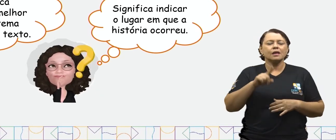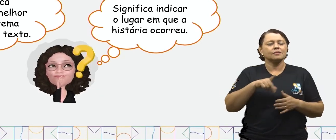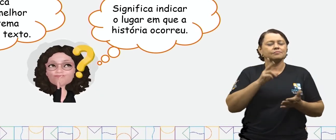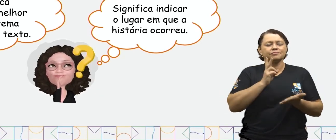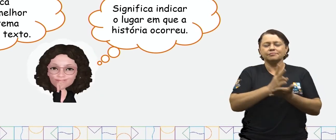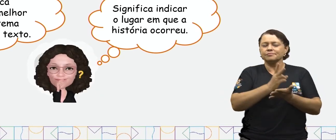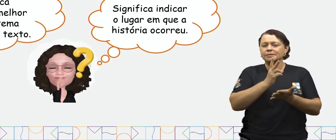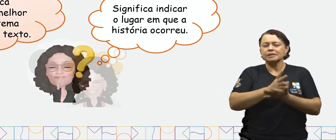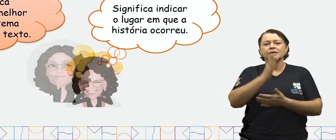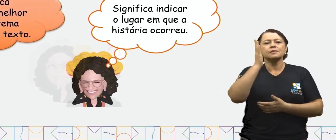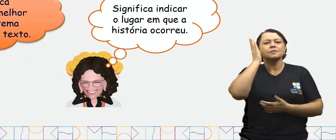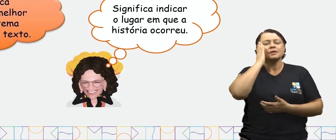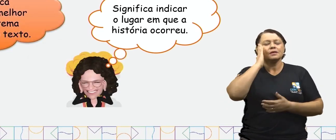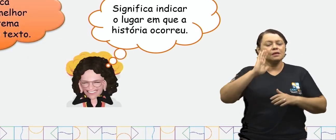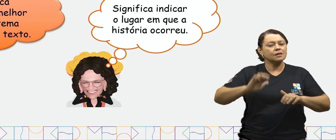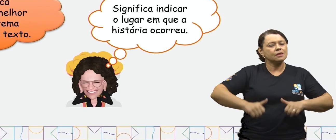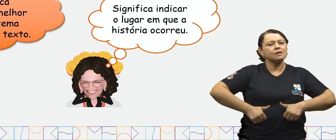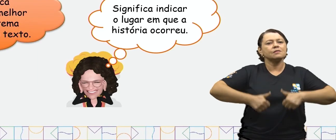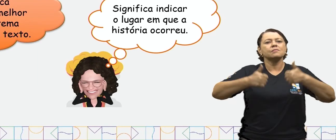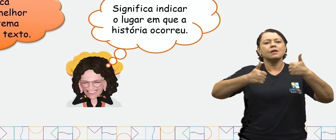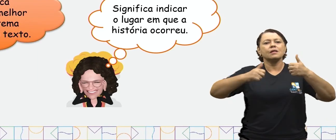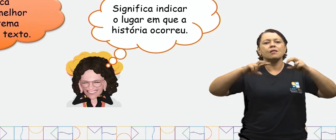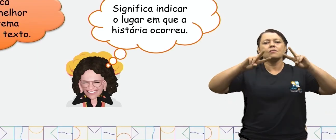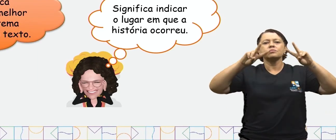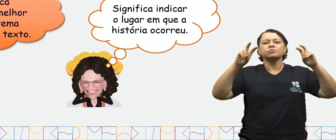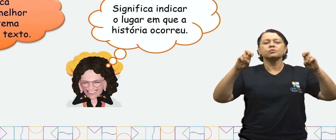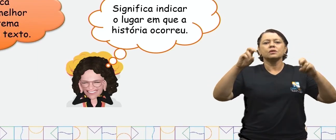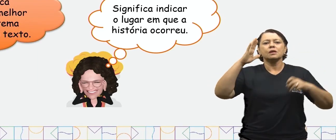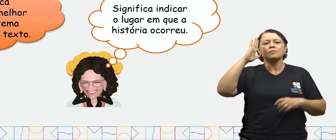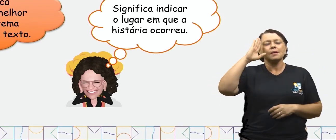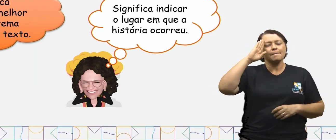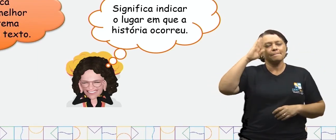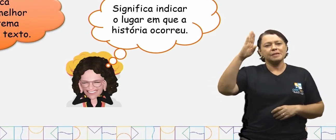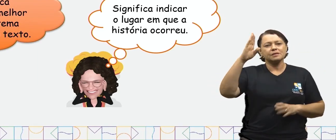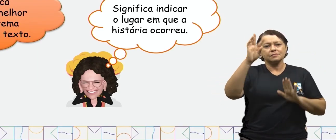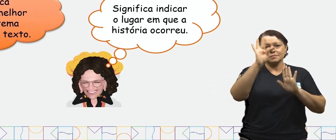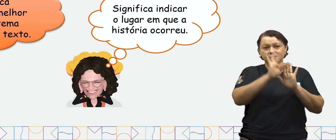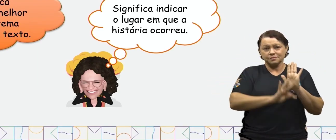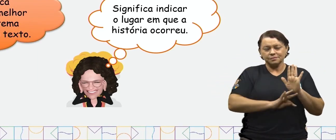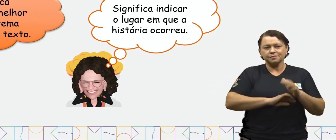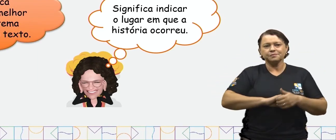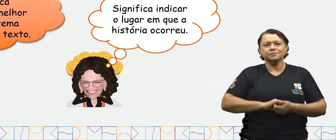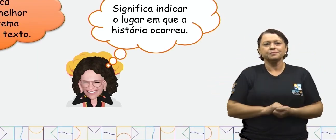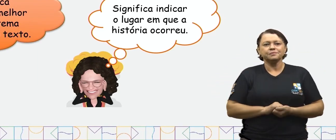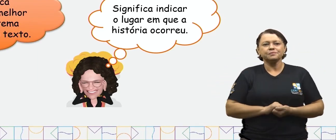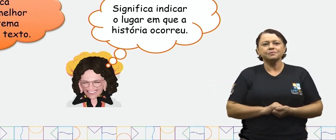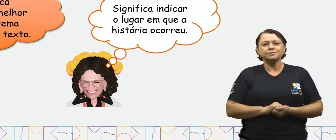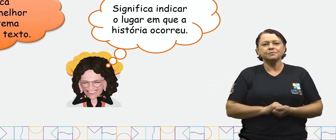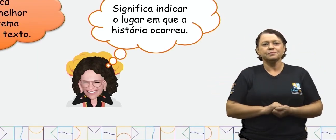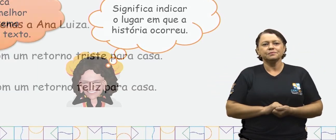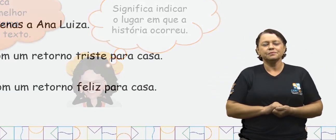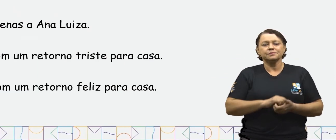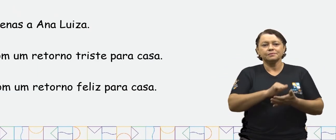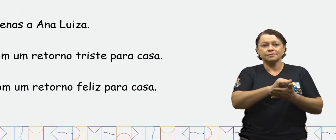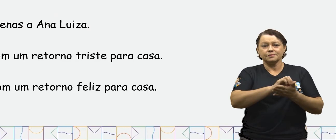essa pergunta é sempre entender melhor sobre o tema principal do texto.